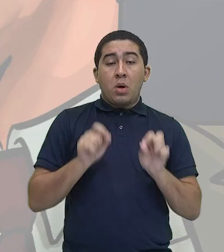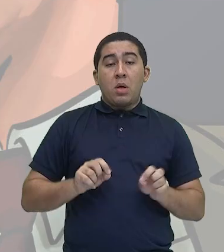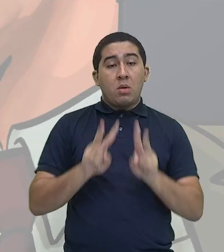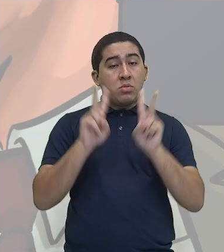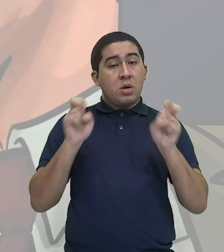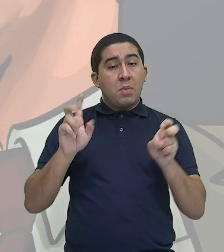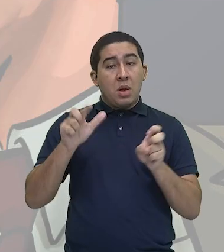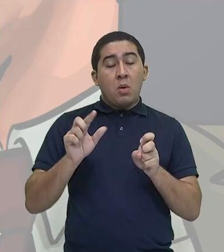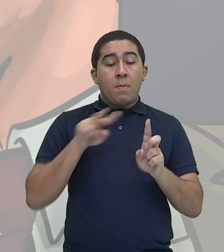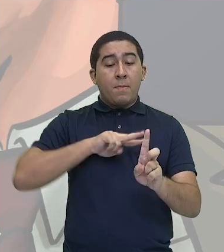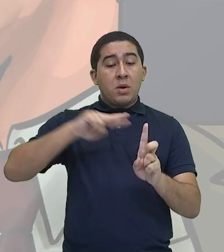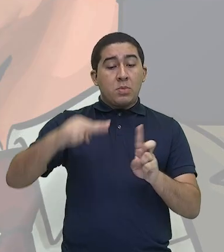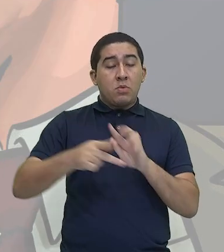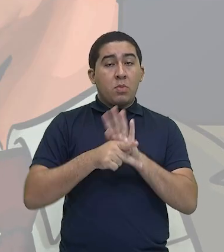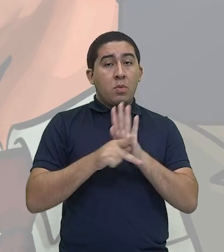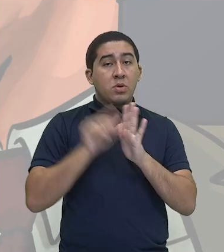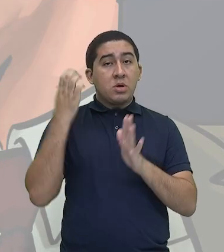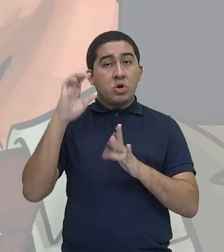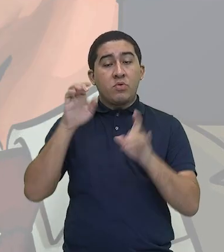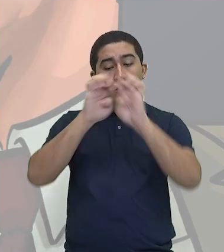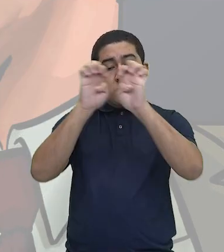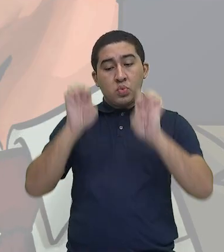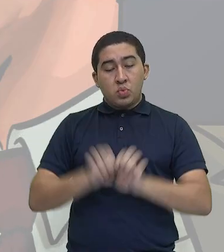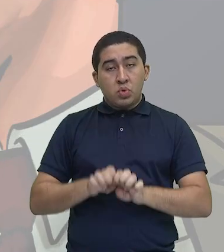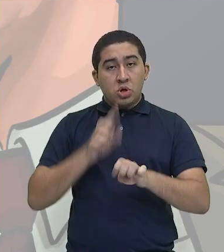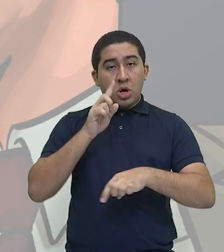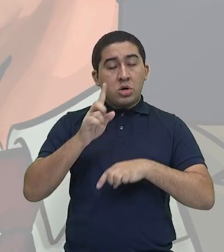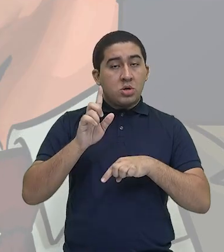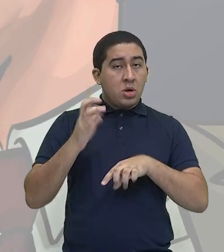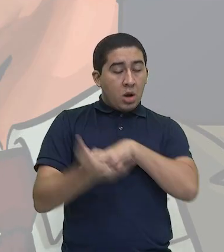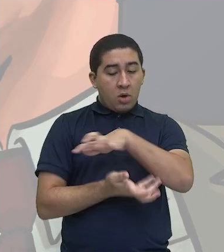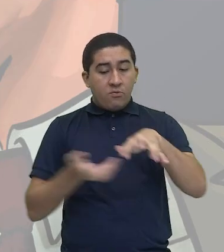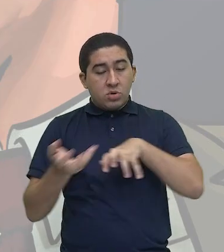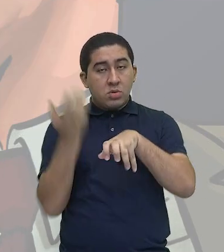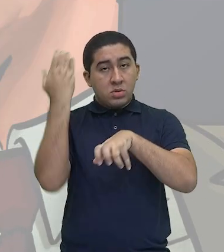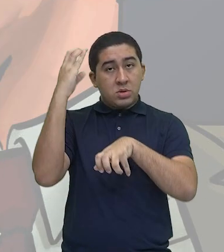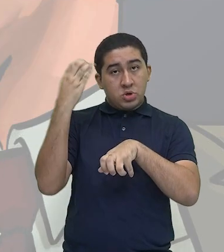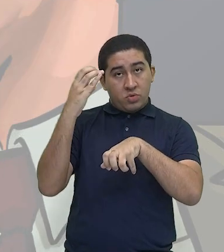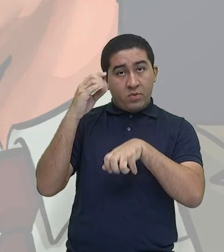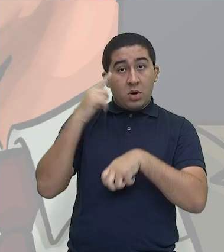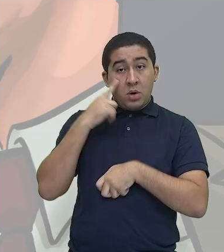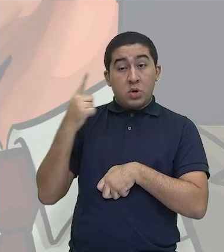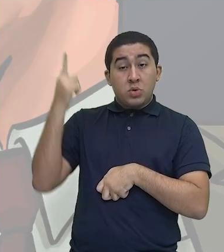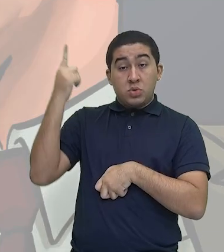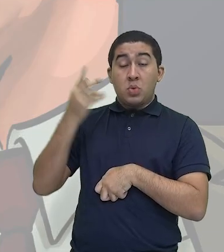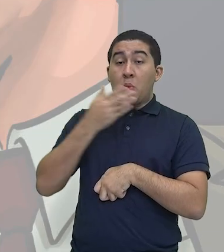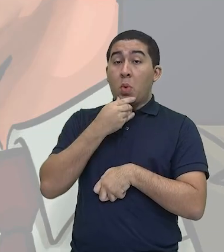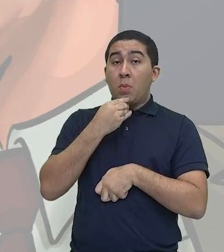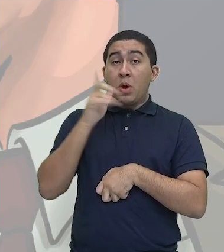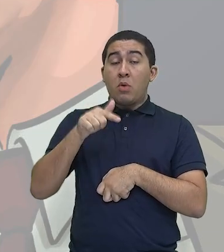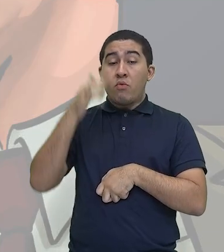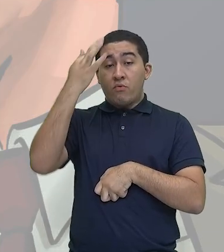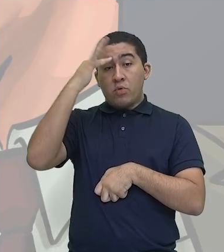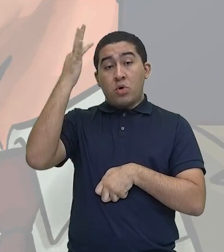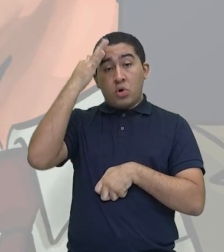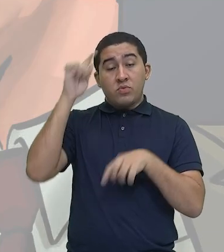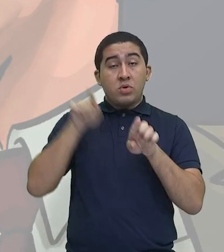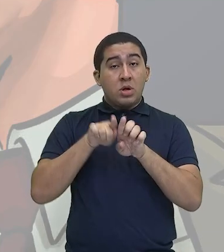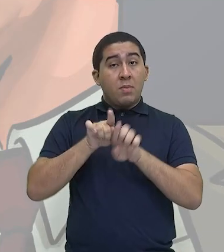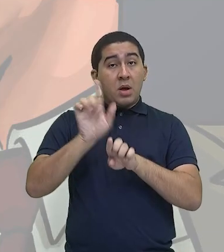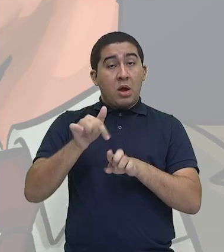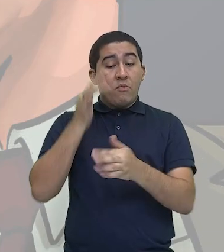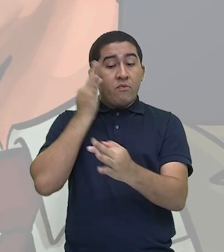Os Paradigmas Científicos na Estrutura das Evoluções Científicas. Então, o Thomas Kuhn, ele é um filósofo, também foi físico,